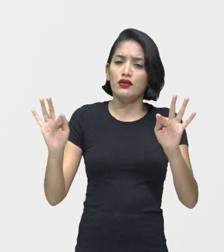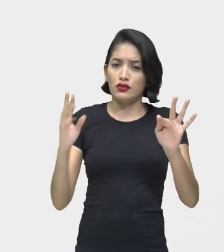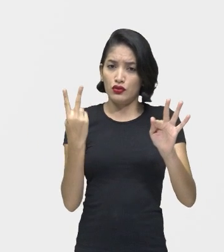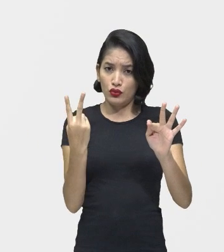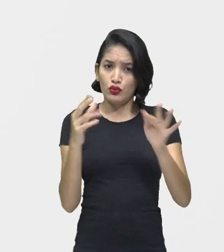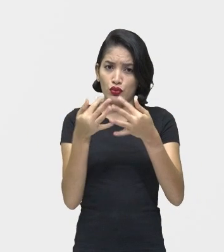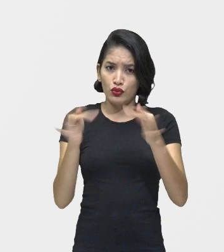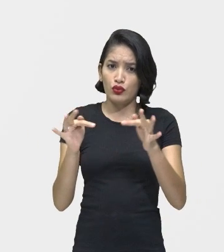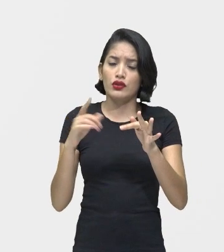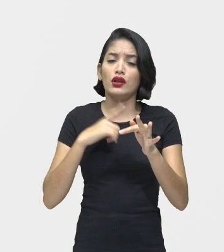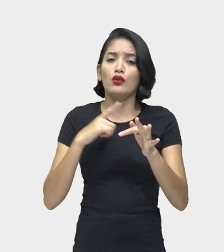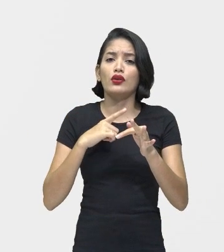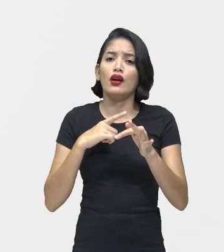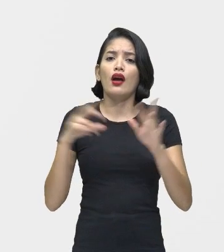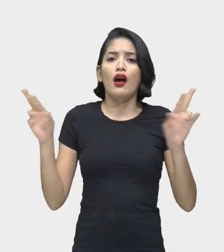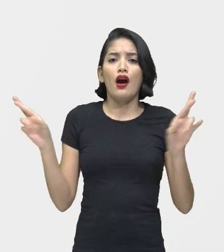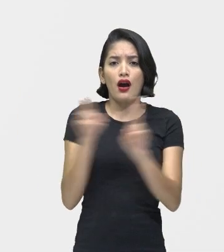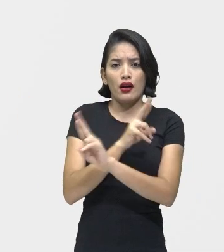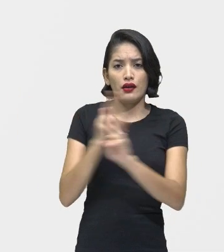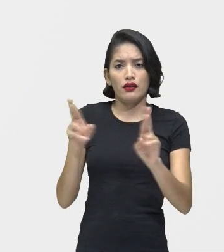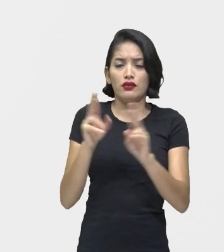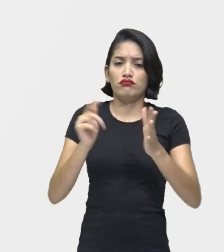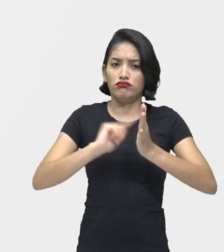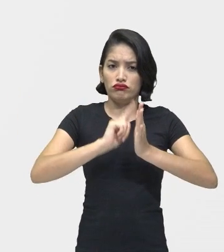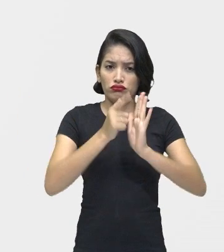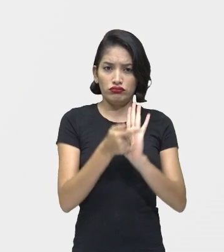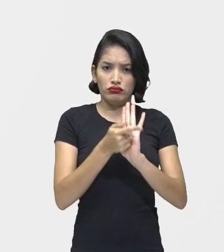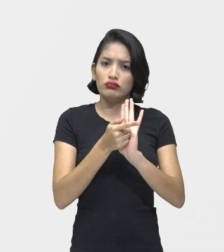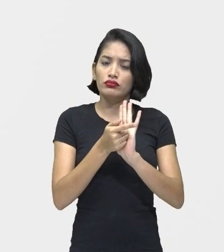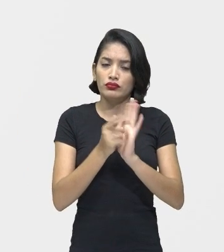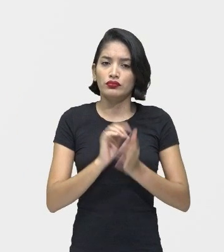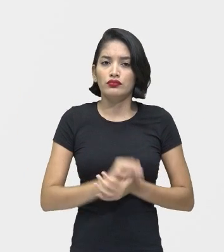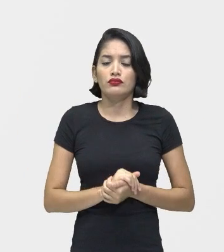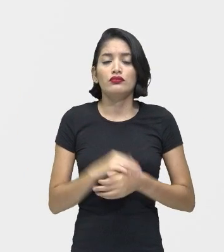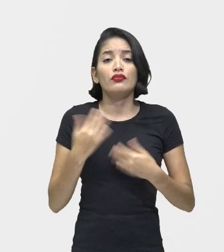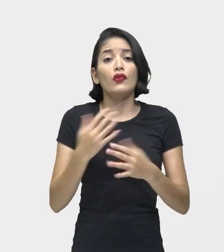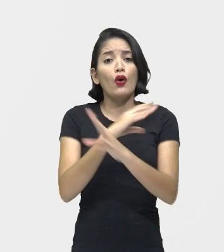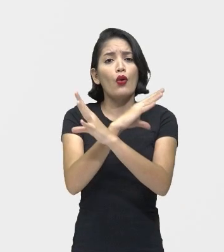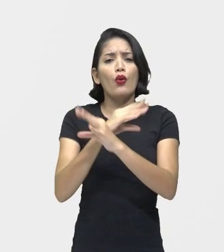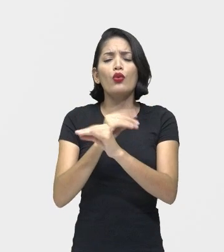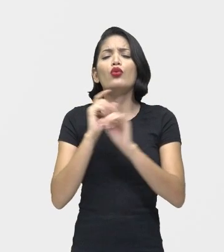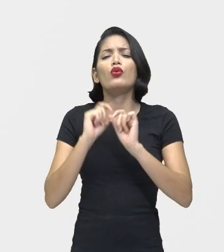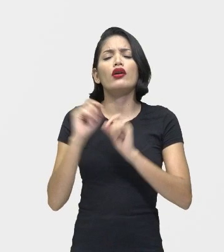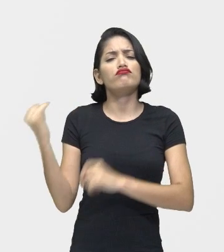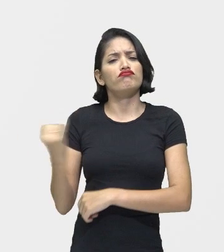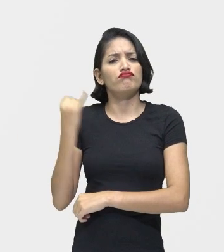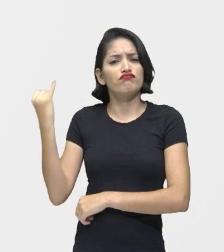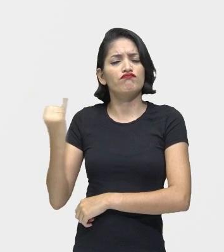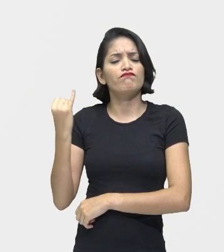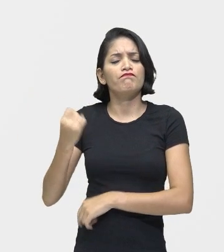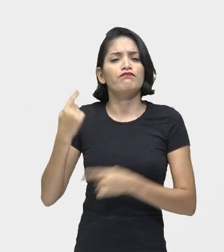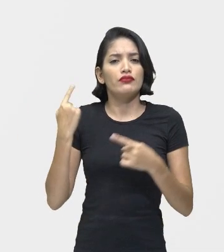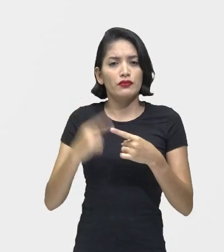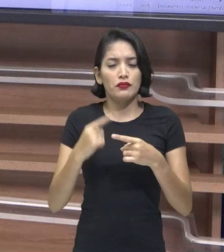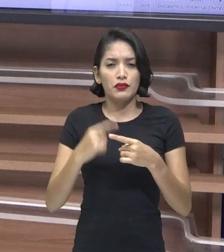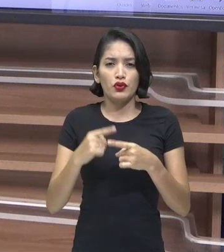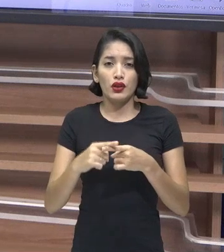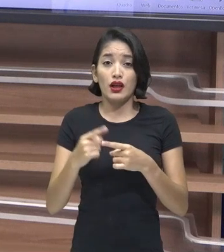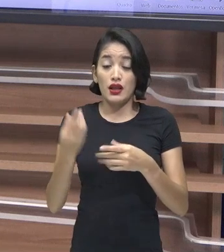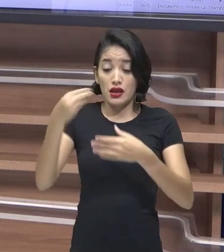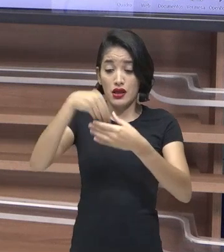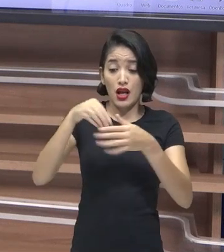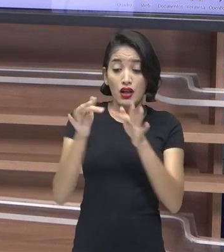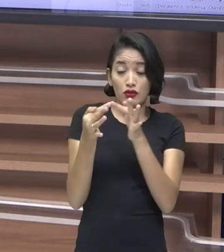uma relação entre eles. Então, a conjunção também é um elemento importante, porque elas vão estar nas